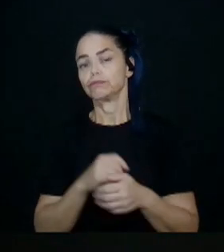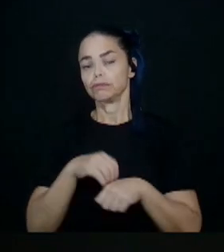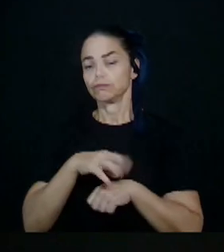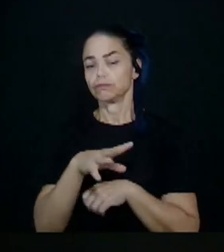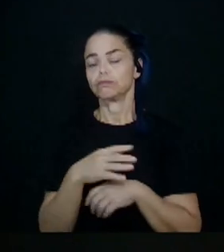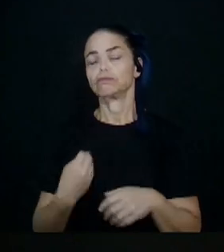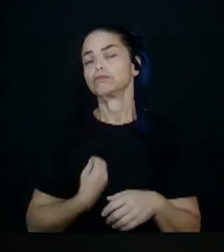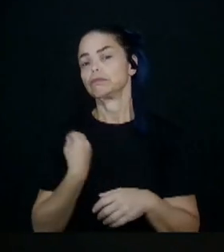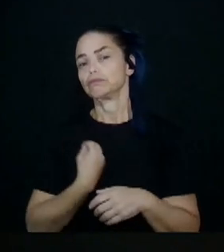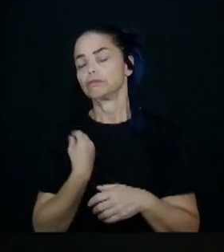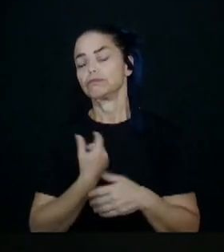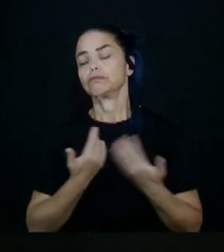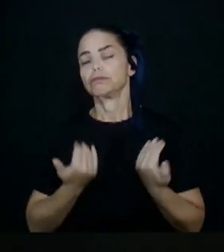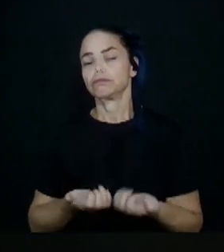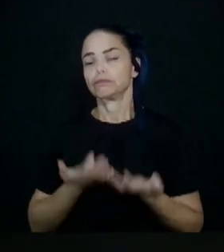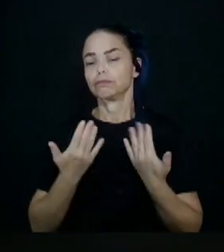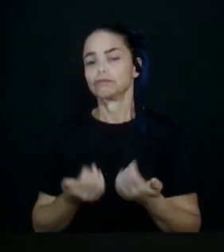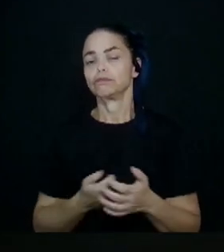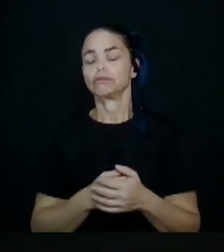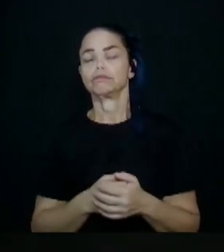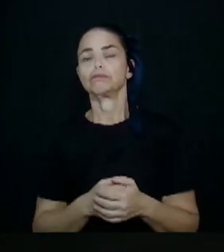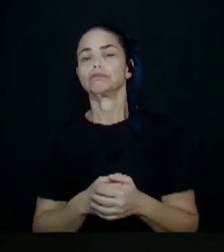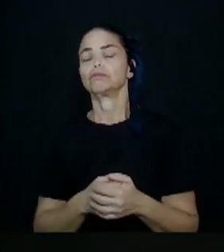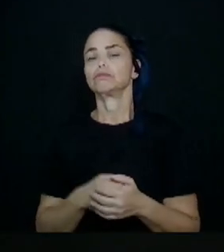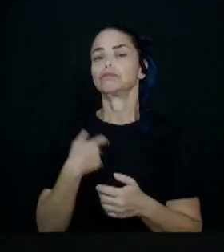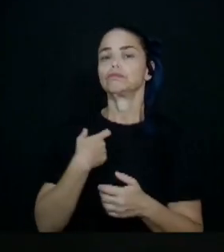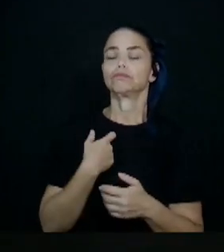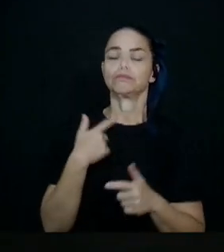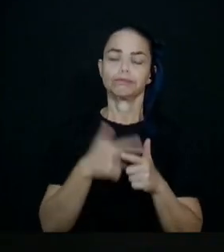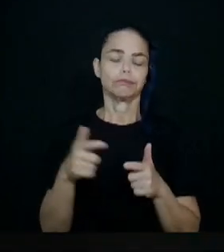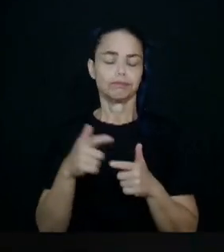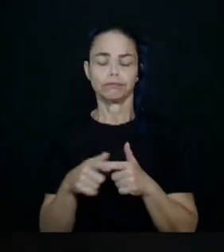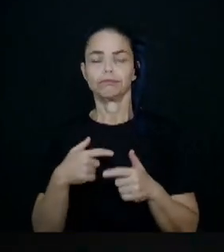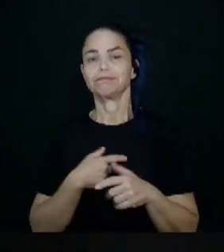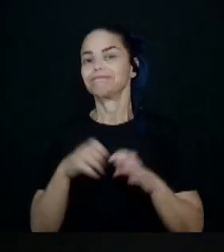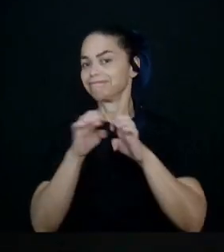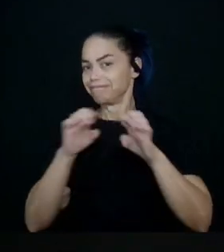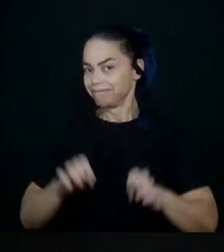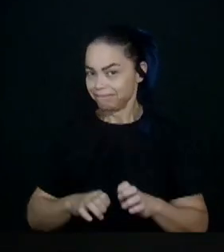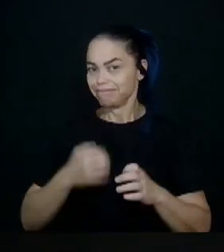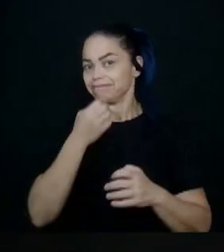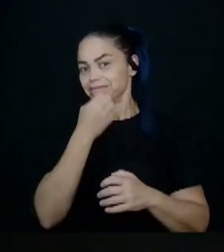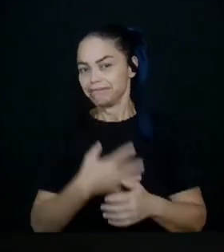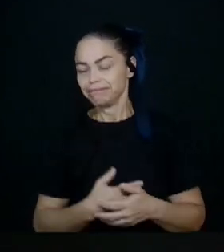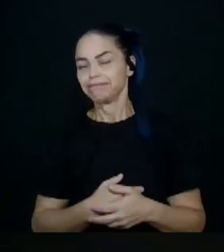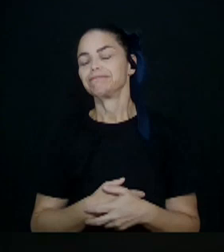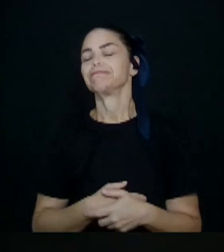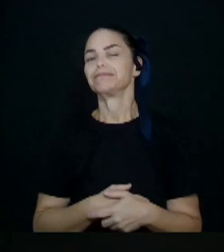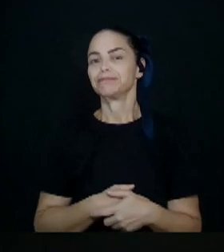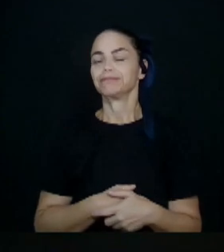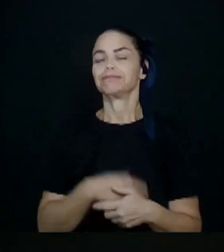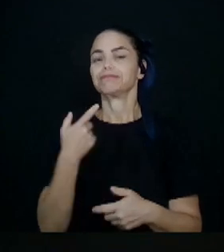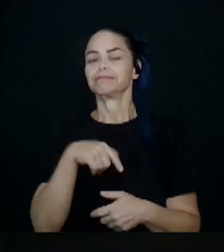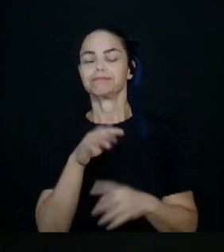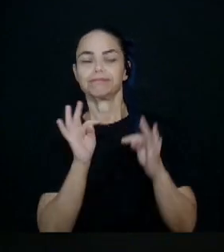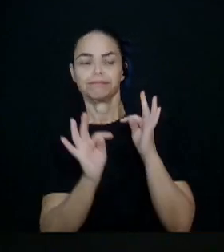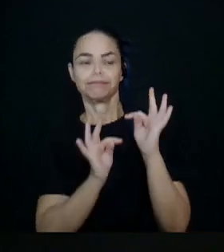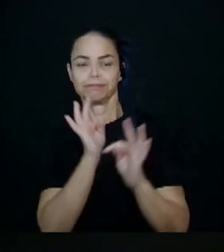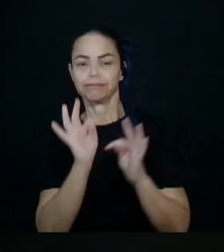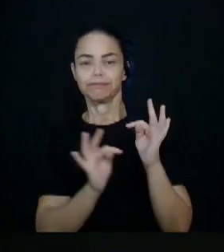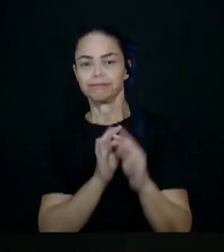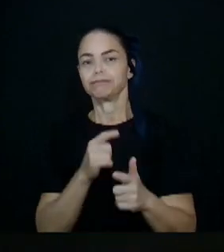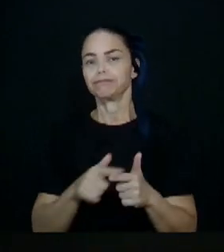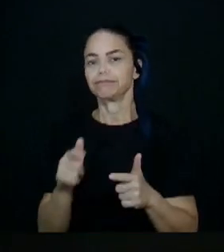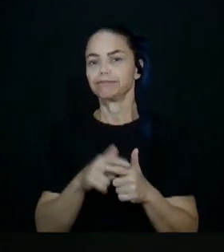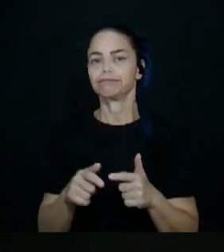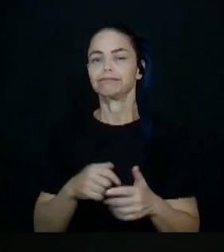mais leve. E aí, se acontece um problema, eu já estou estruturado. Agora, quando você vai para a terapia e o problema já se